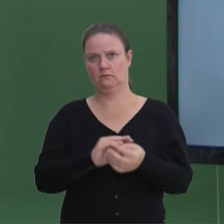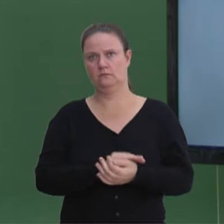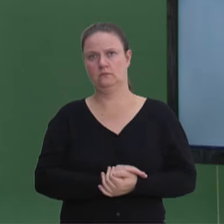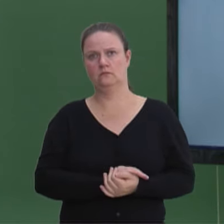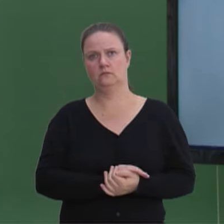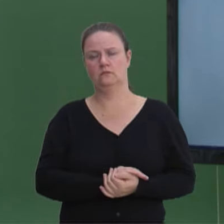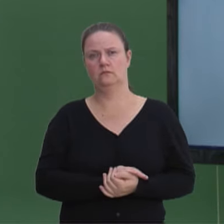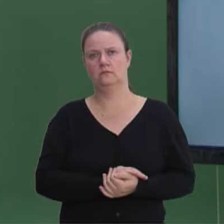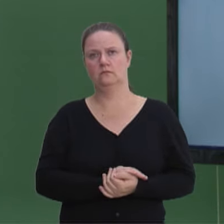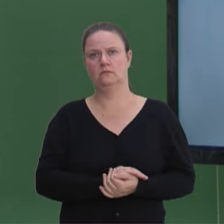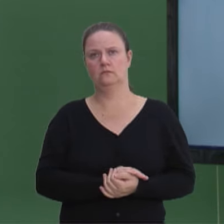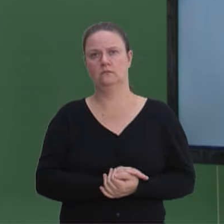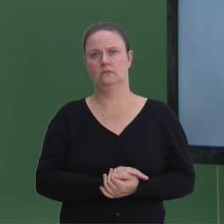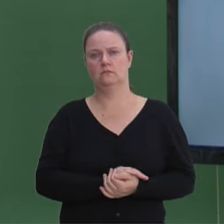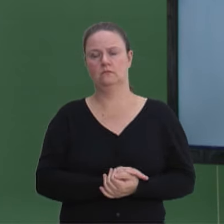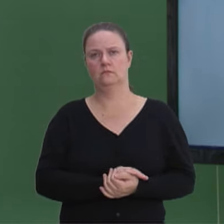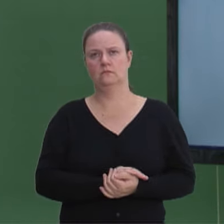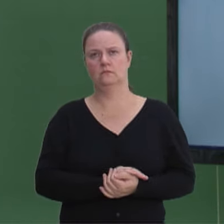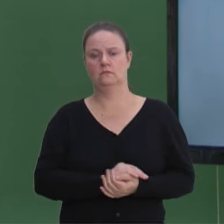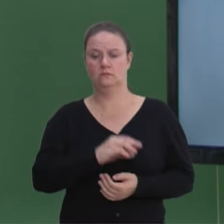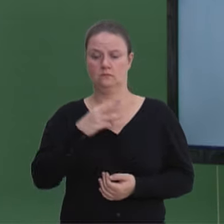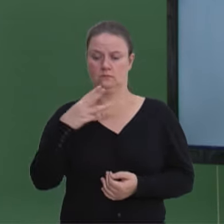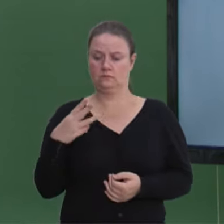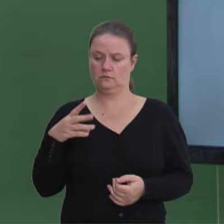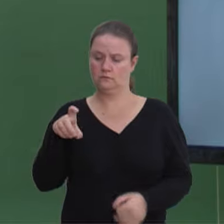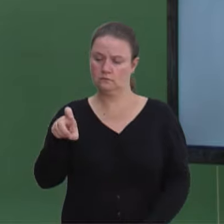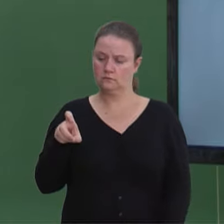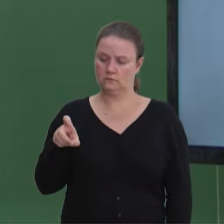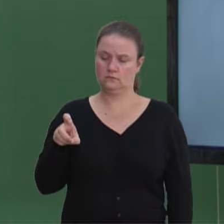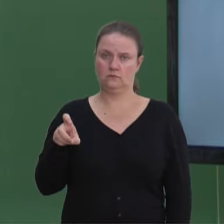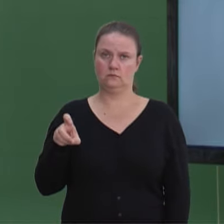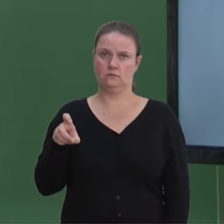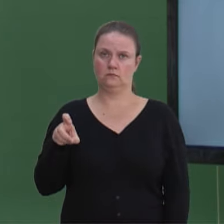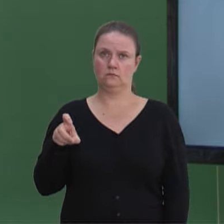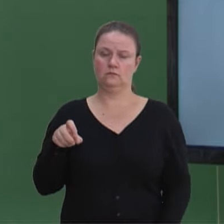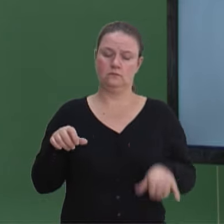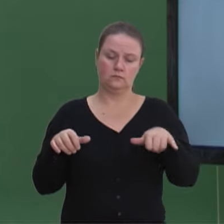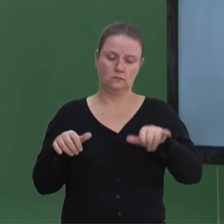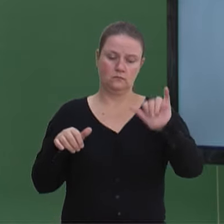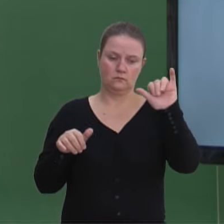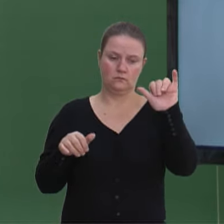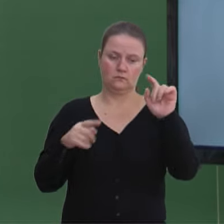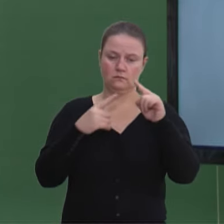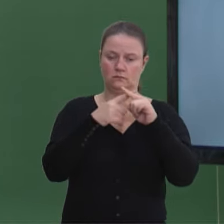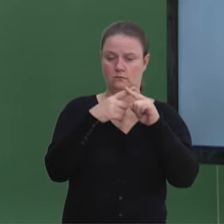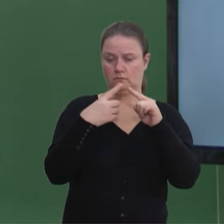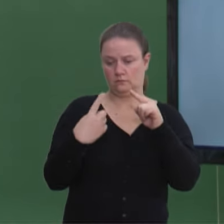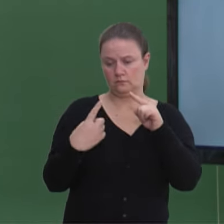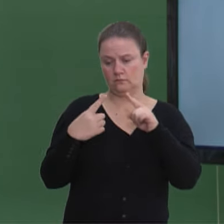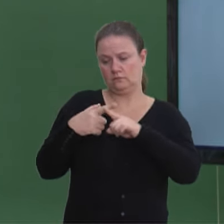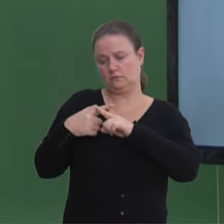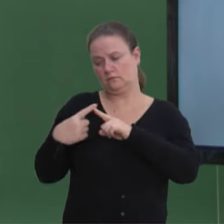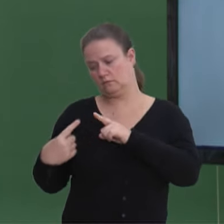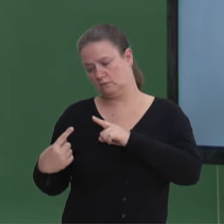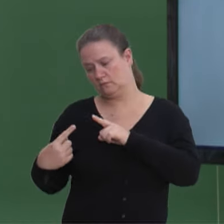vou ficar com 3x. Y vezes 1 vezes 1,